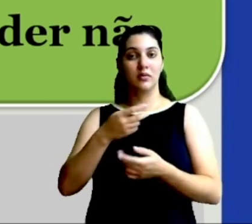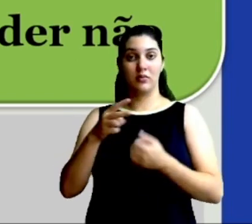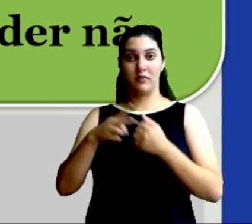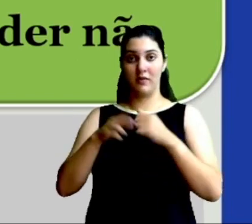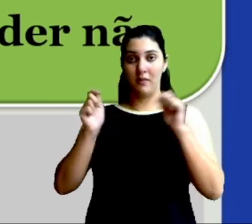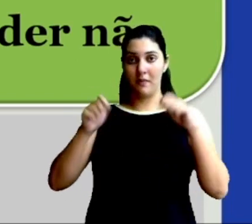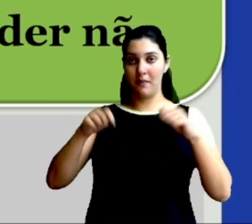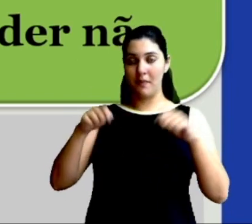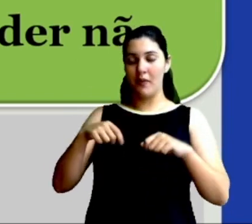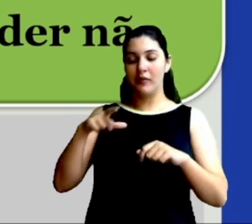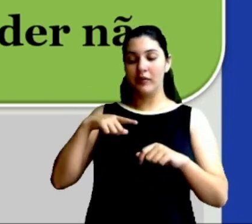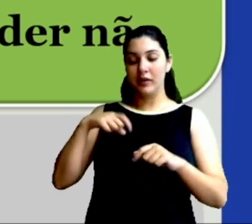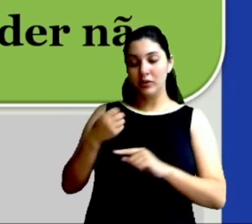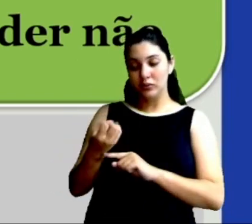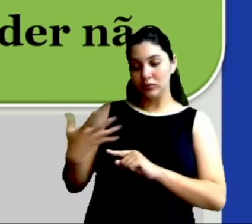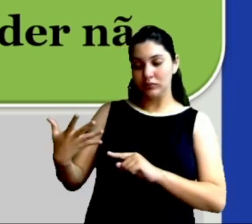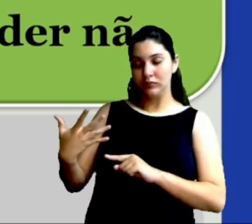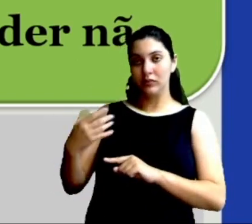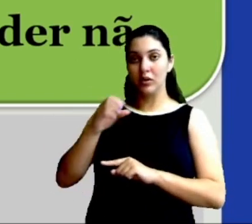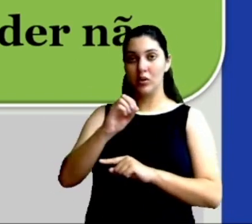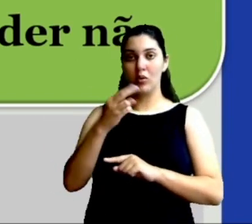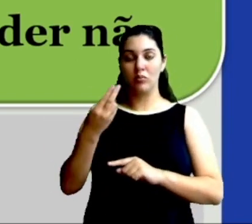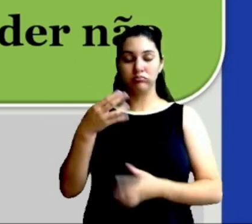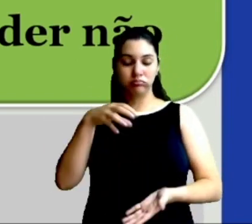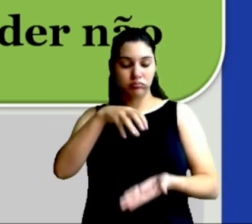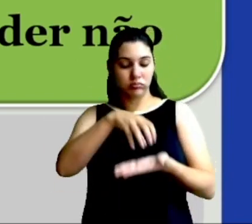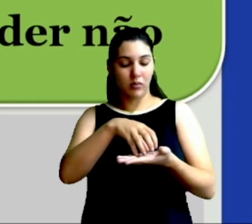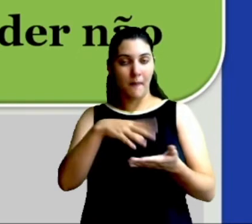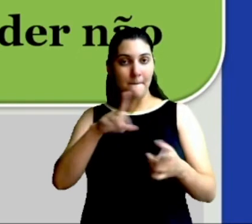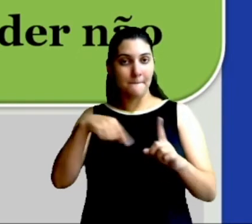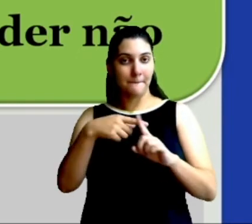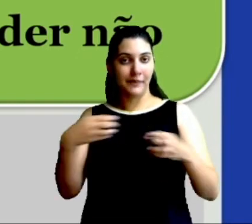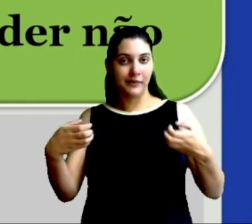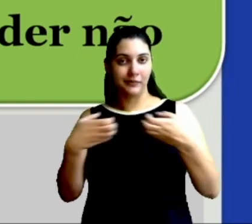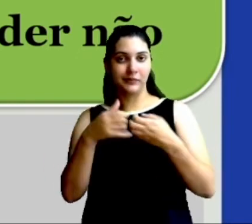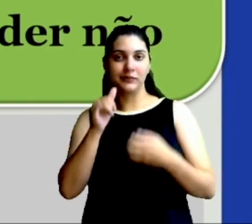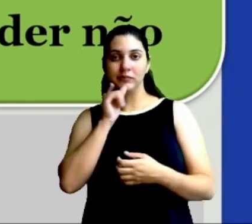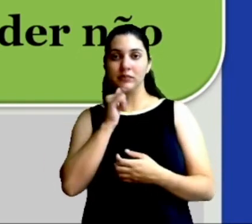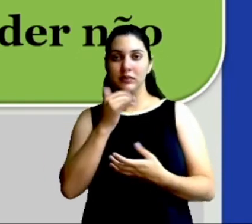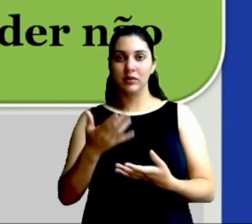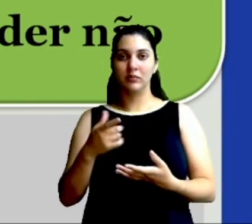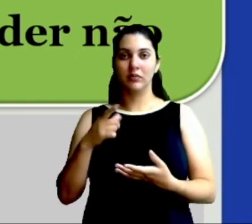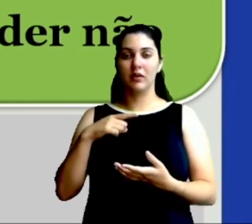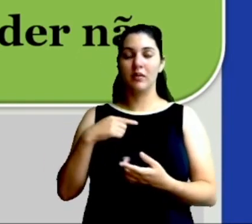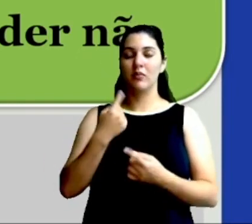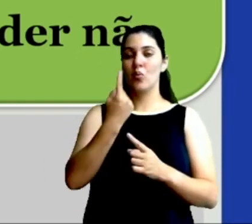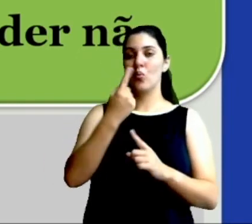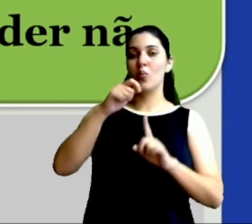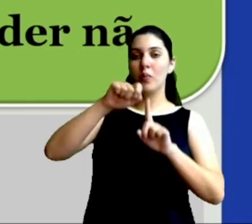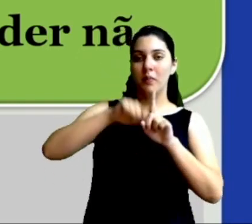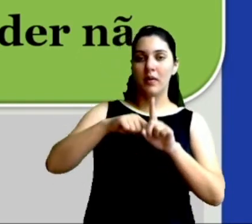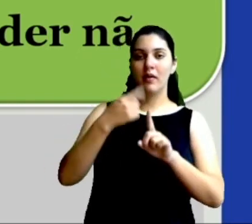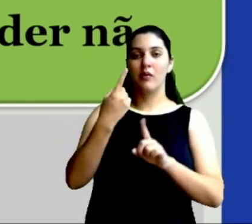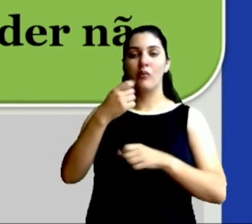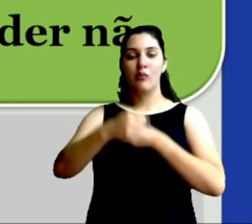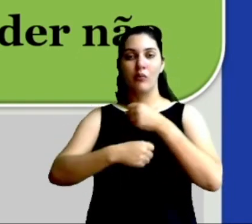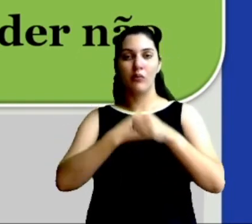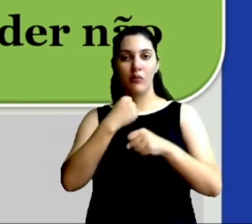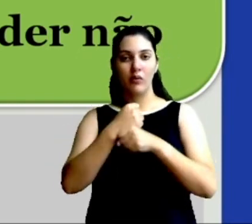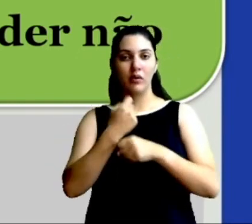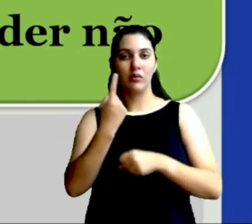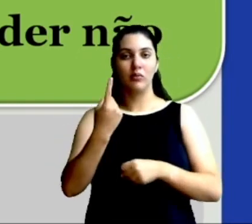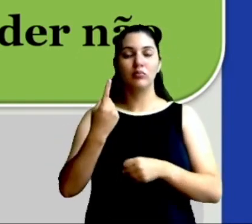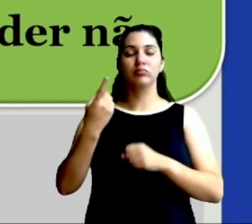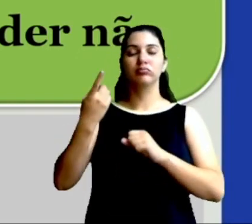o plural, tá? Ou também para o núcleo que estiver mais próximo. Exemplo, um mês, um ano, uma década de poder